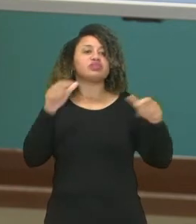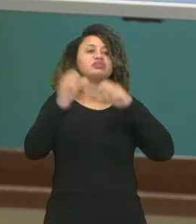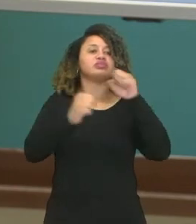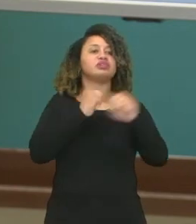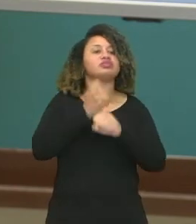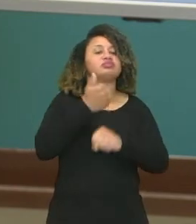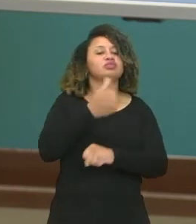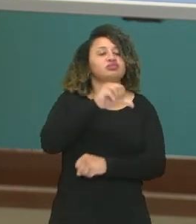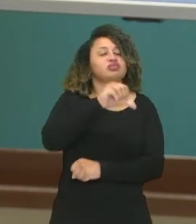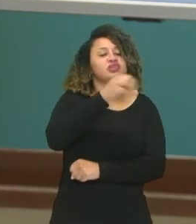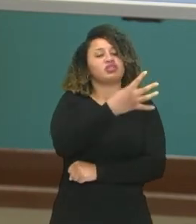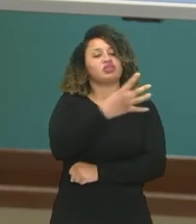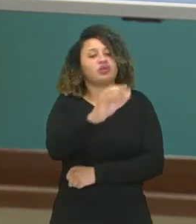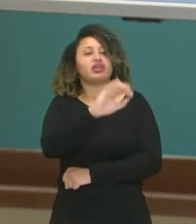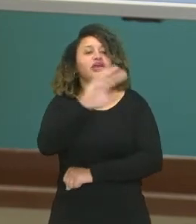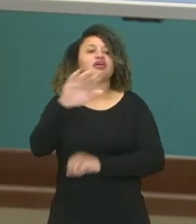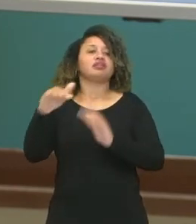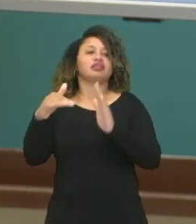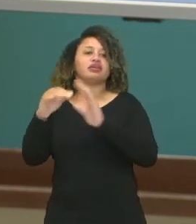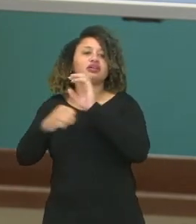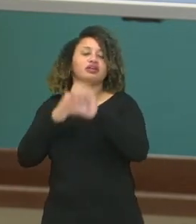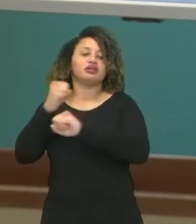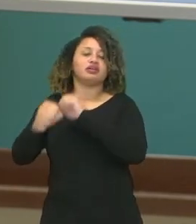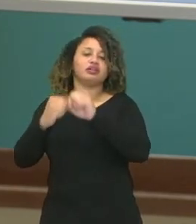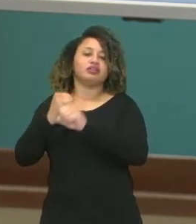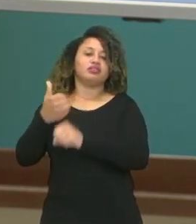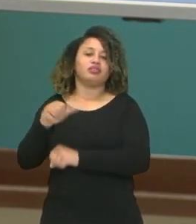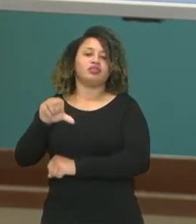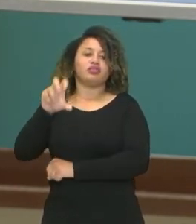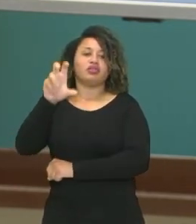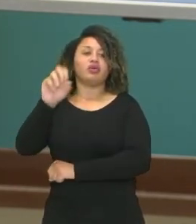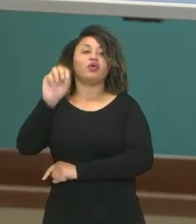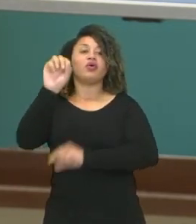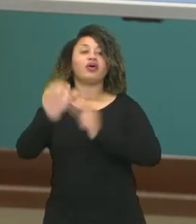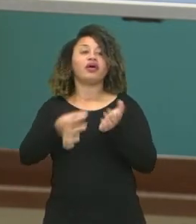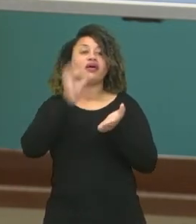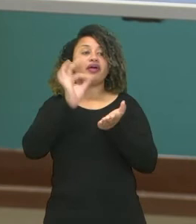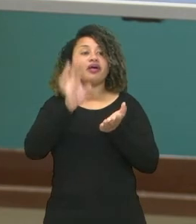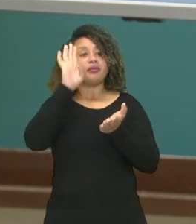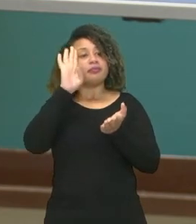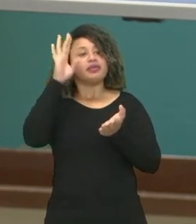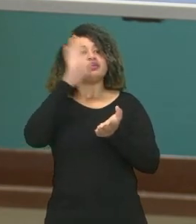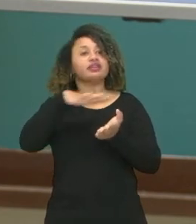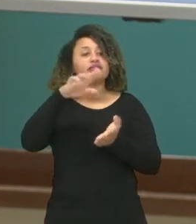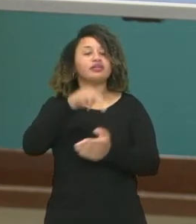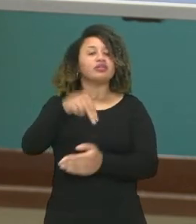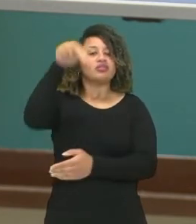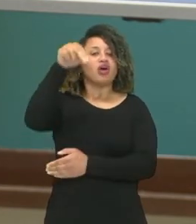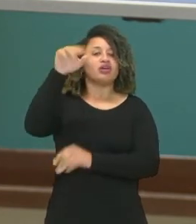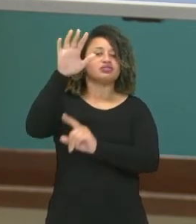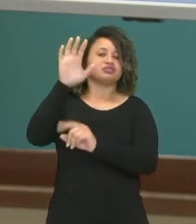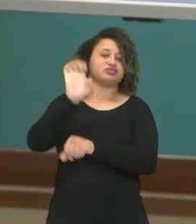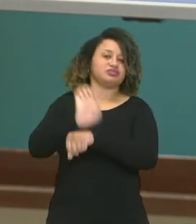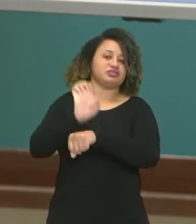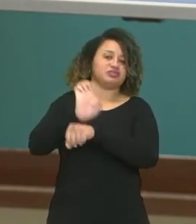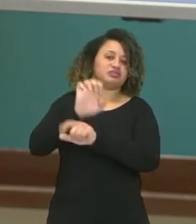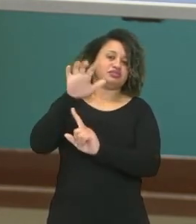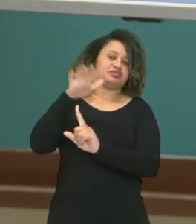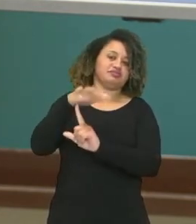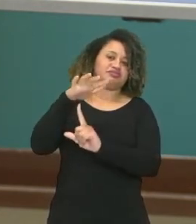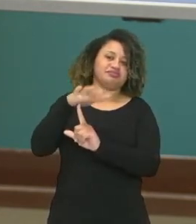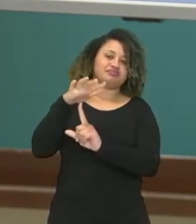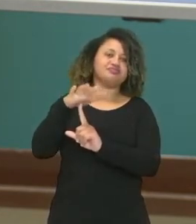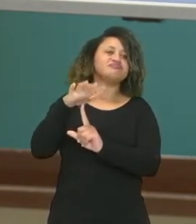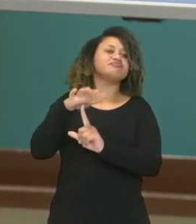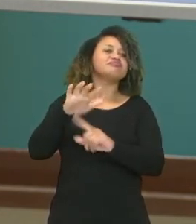1940, 1950. Produção de café, reforçando principalmente na região norte do estado do